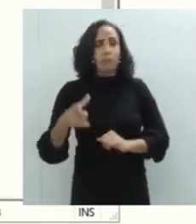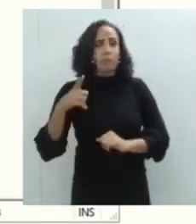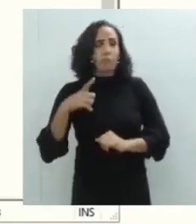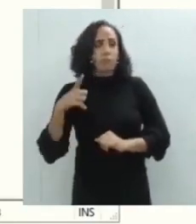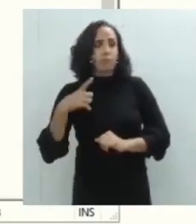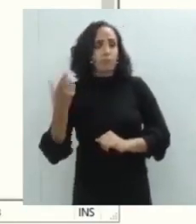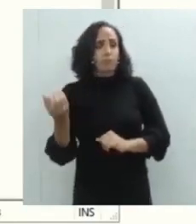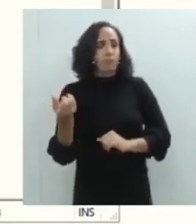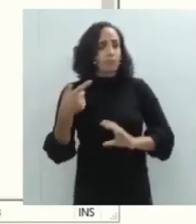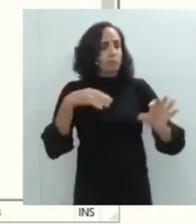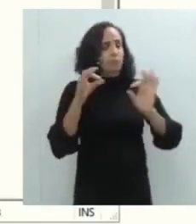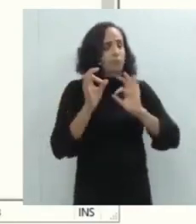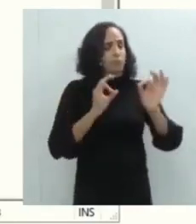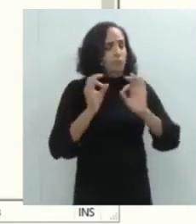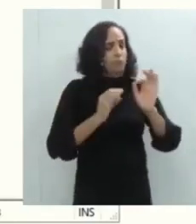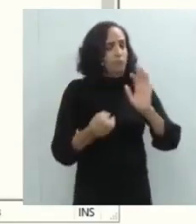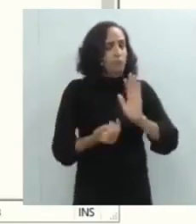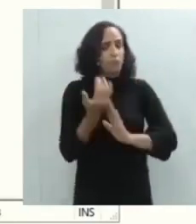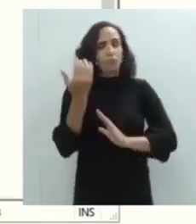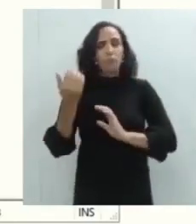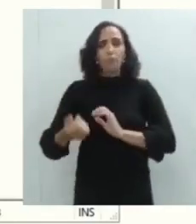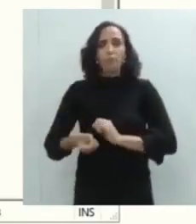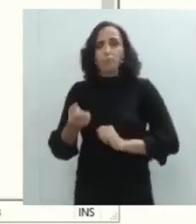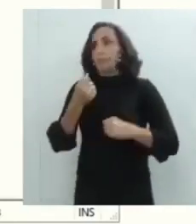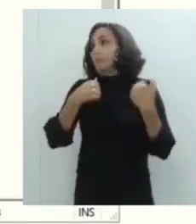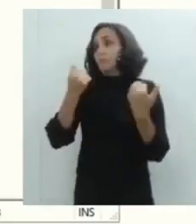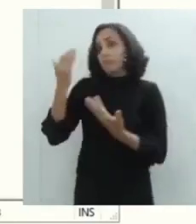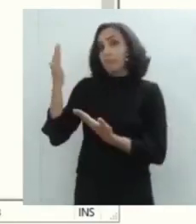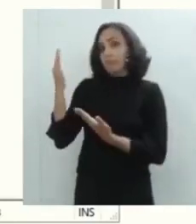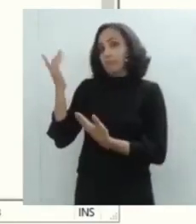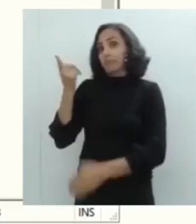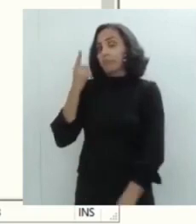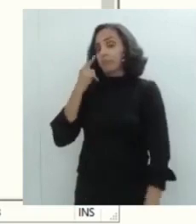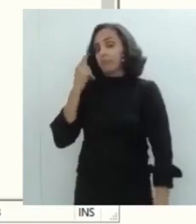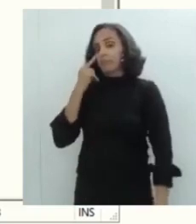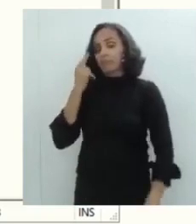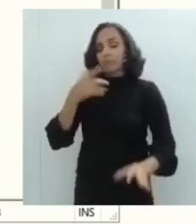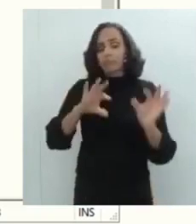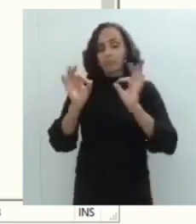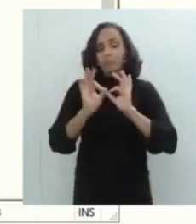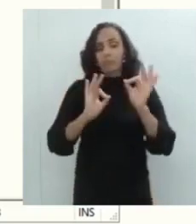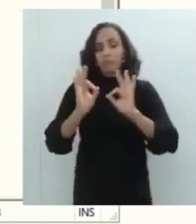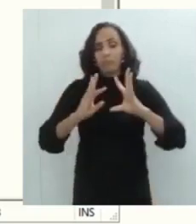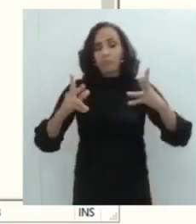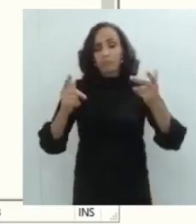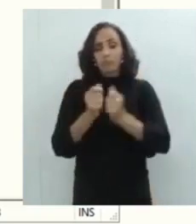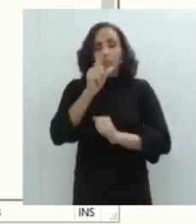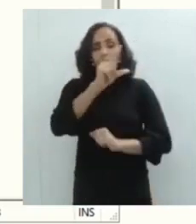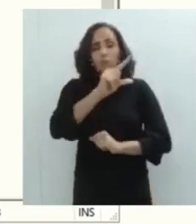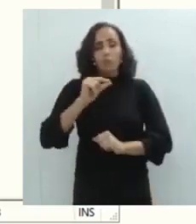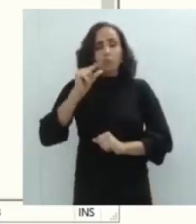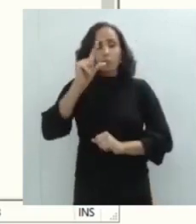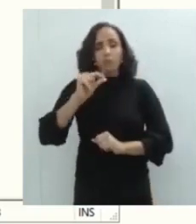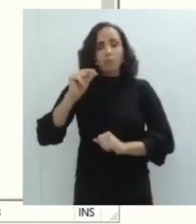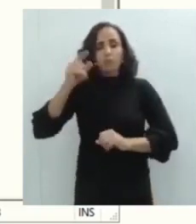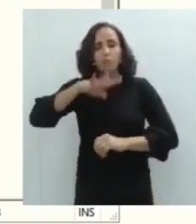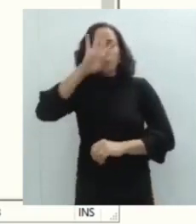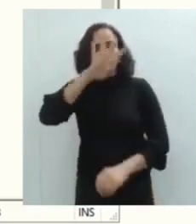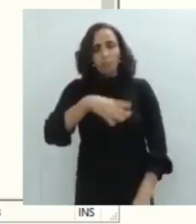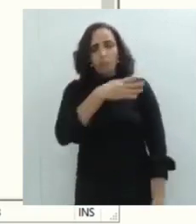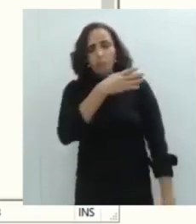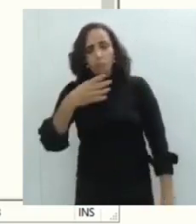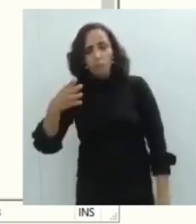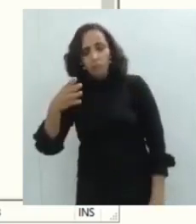lista com MySQL query, que vai selecionar todos os dados da tabela